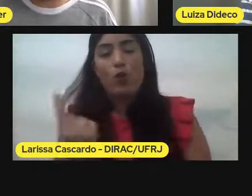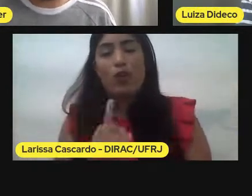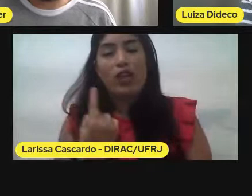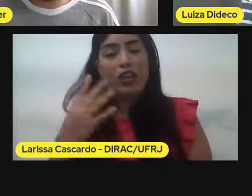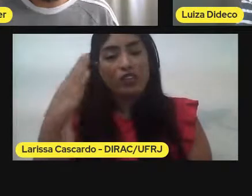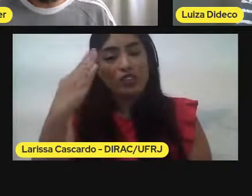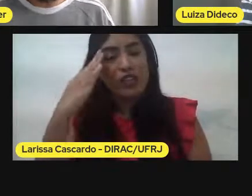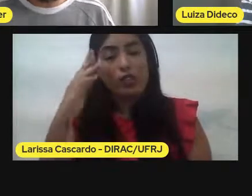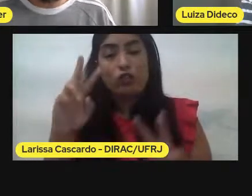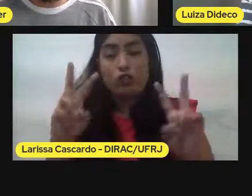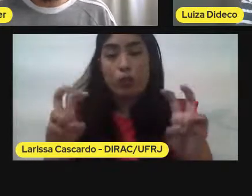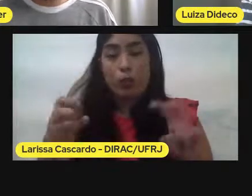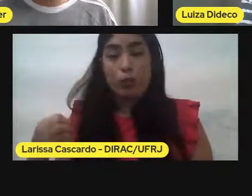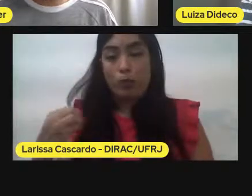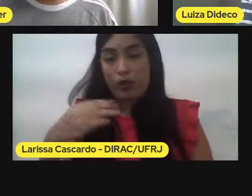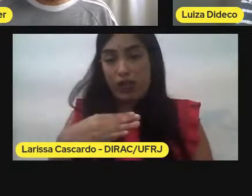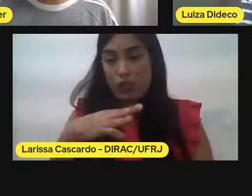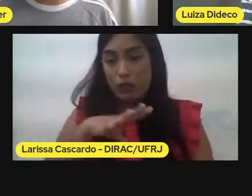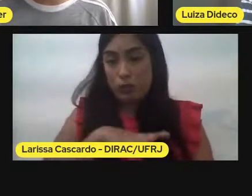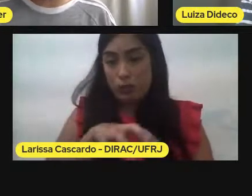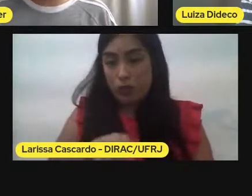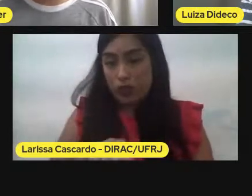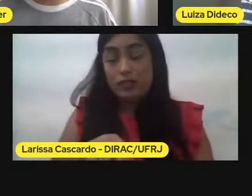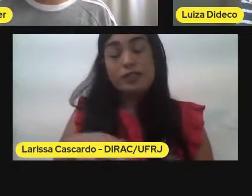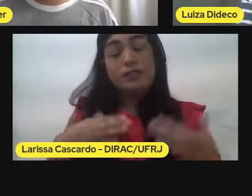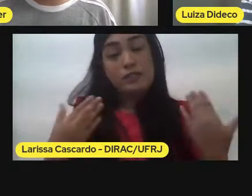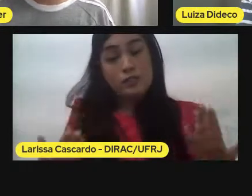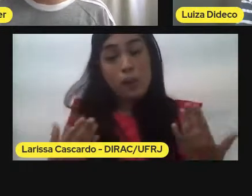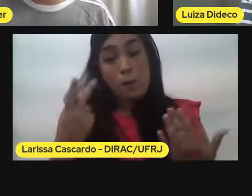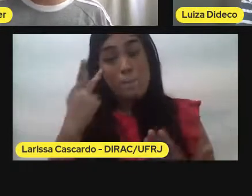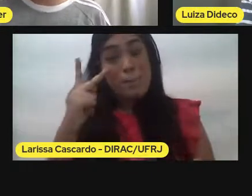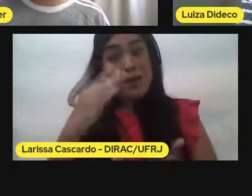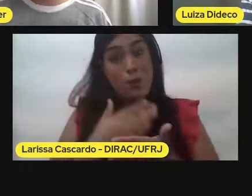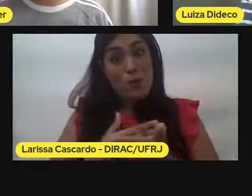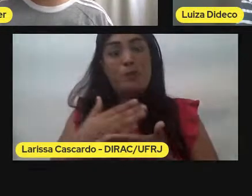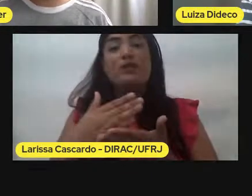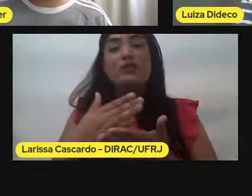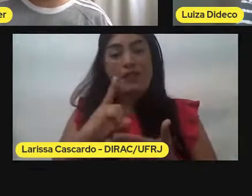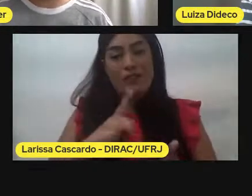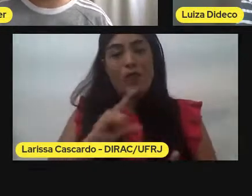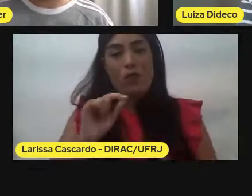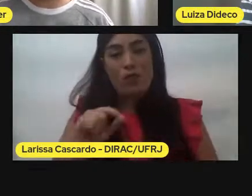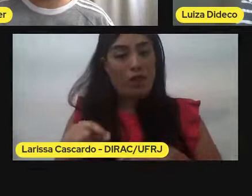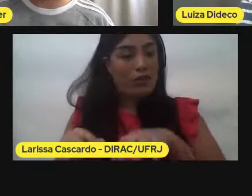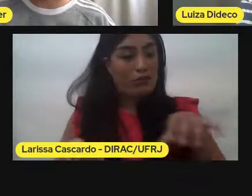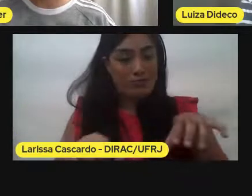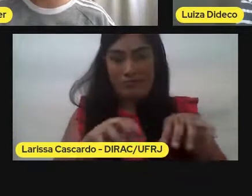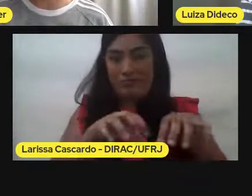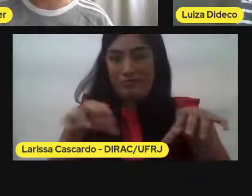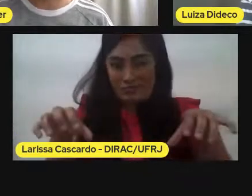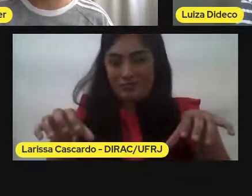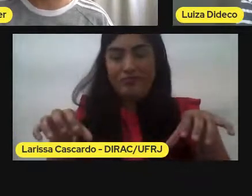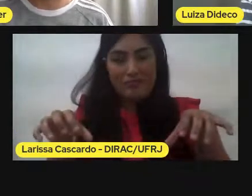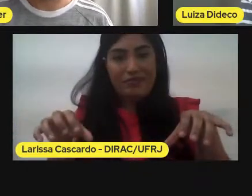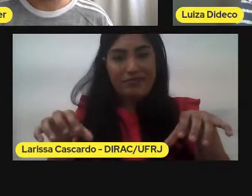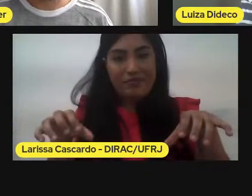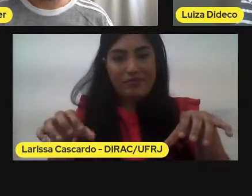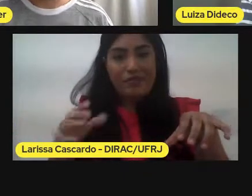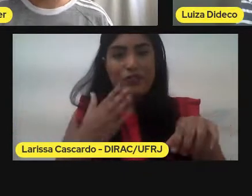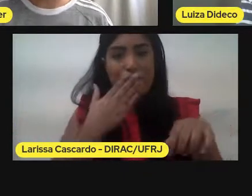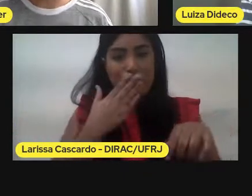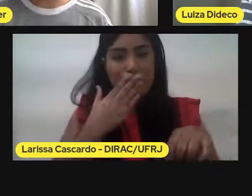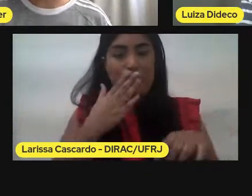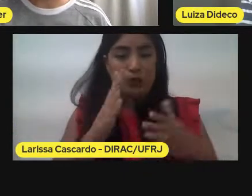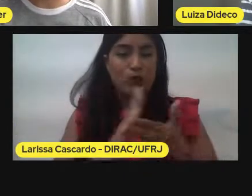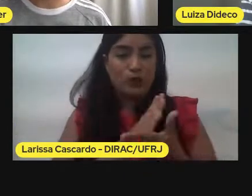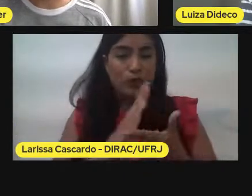portuguesa. Então, para começar, já existe uma divisão aí de, vamos dizer assim, de gênese do livro.